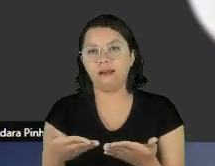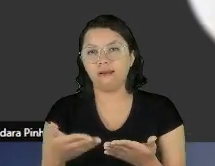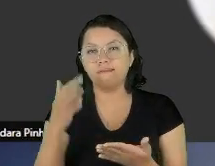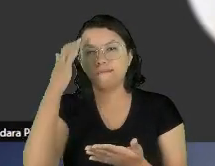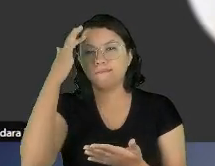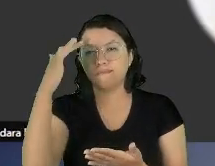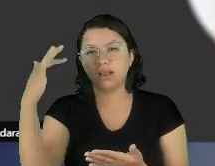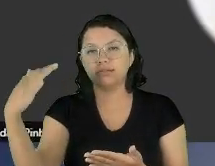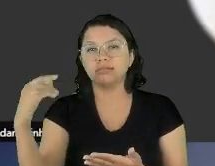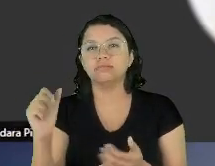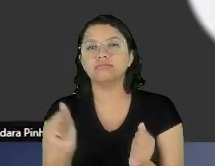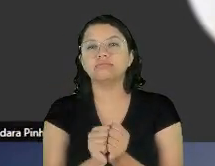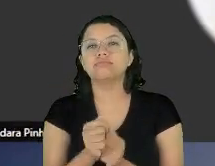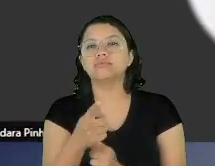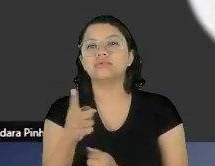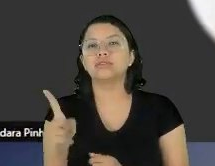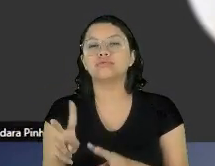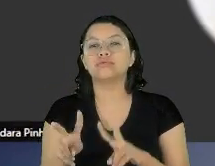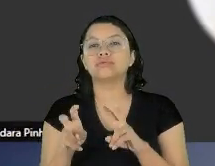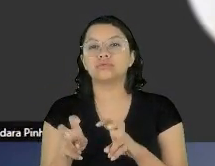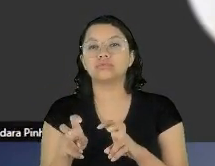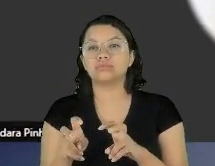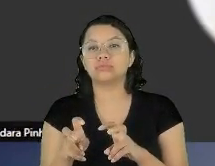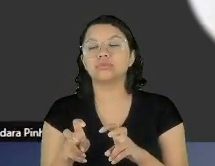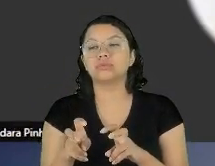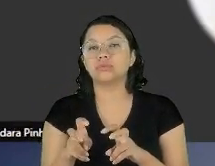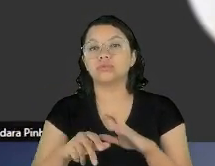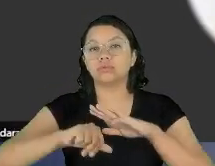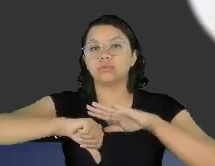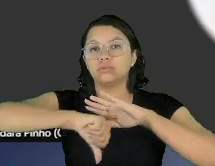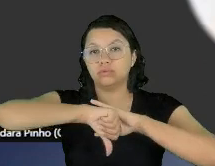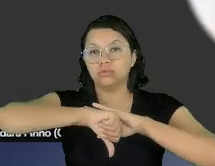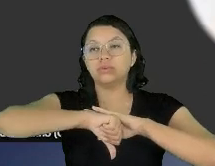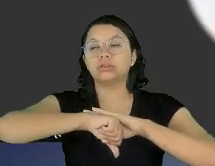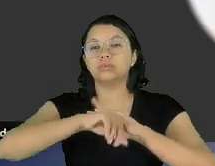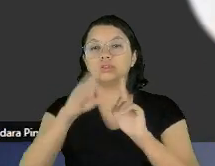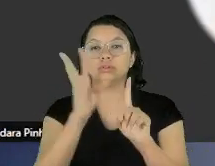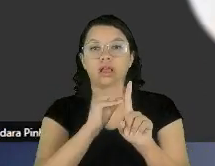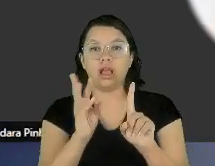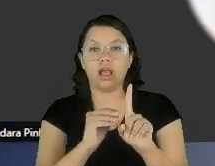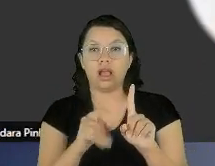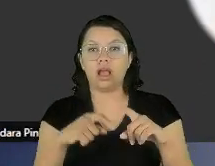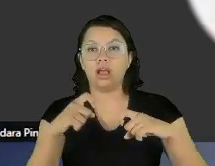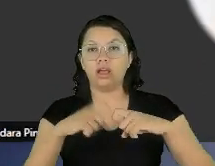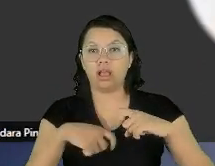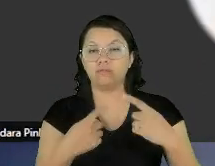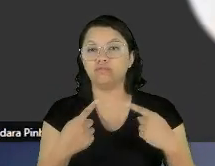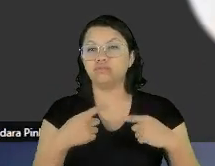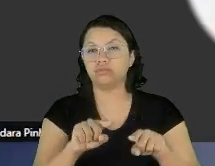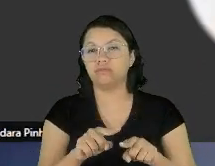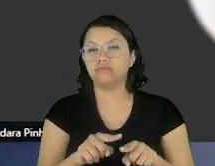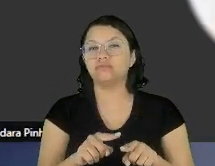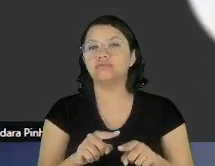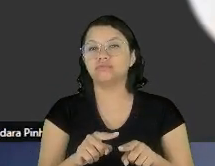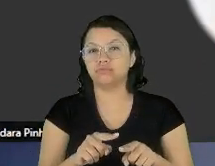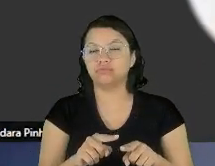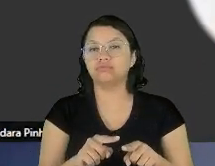vocês, pensando um pouquinho sobre o delito, né, o crime de importunação sexual e os